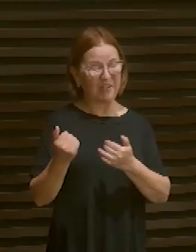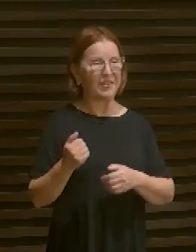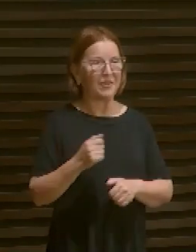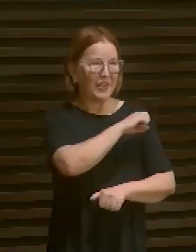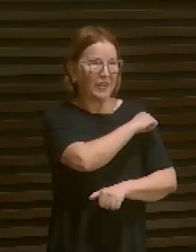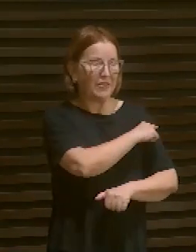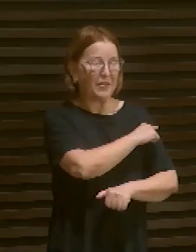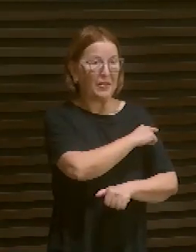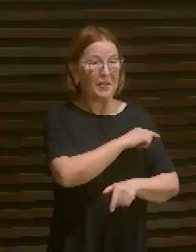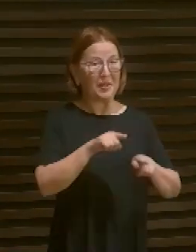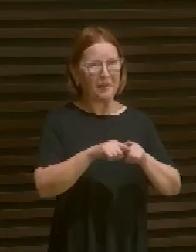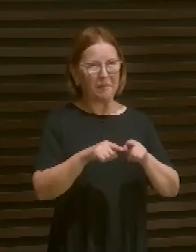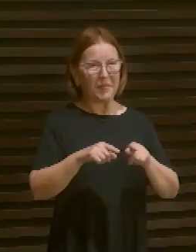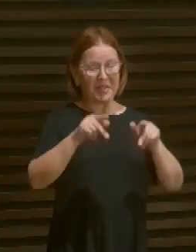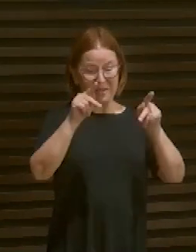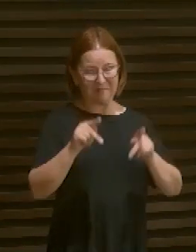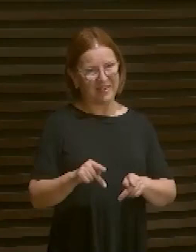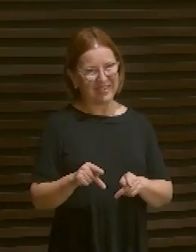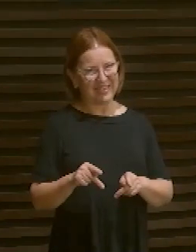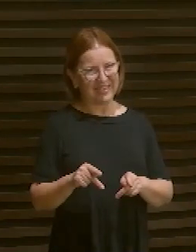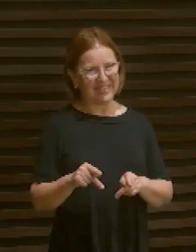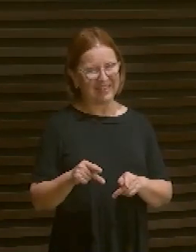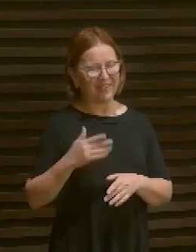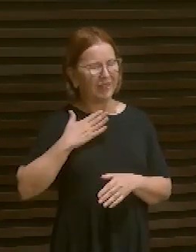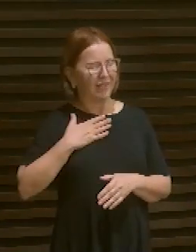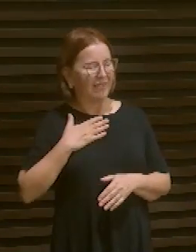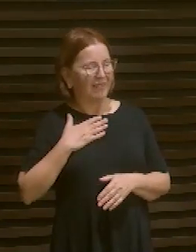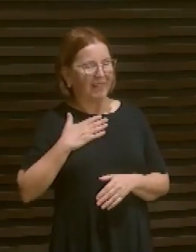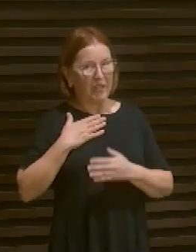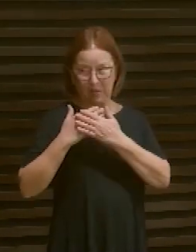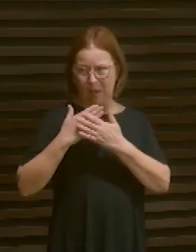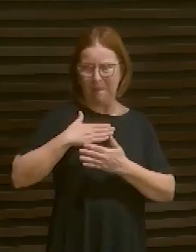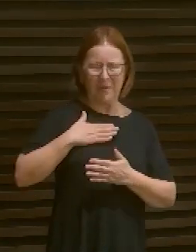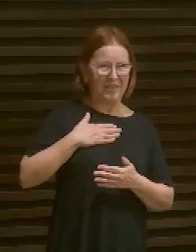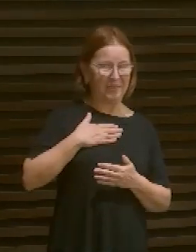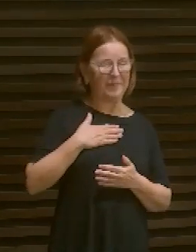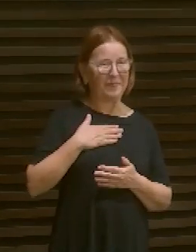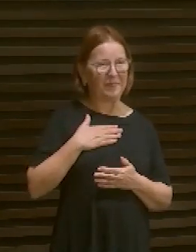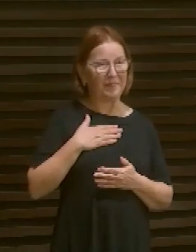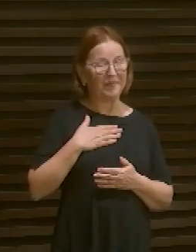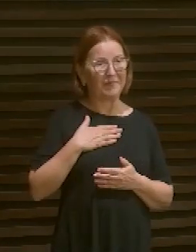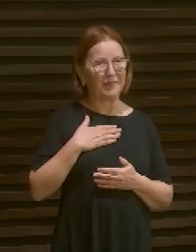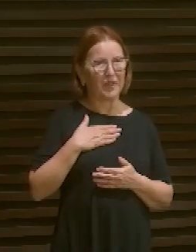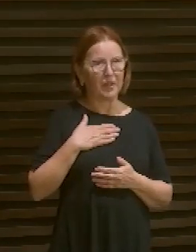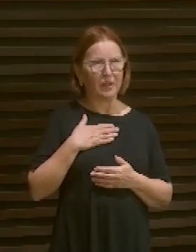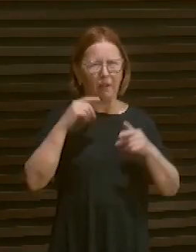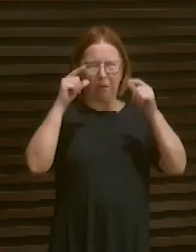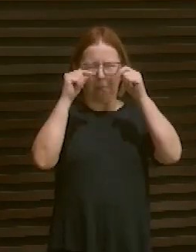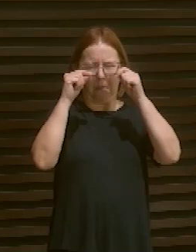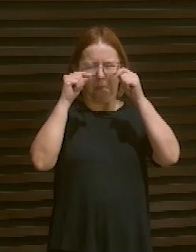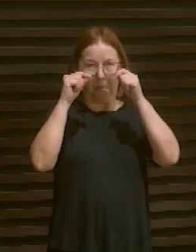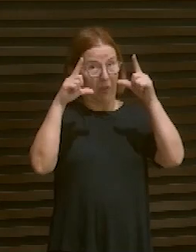Mas aquela presença, aquele toque, foi tão alentador. Eu não abri o olho de jeito nenhum.